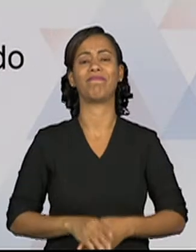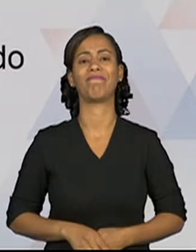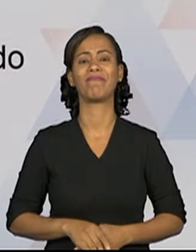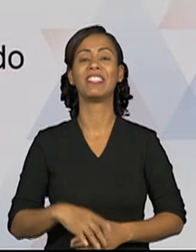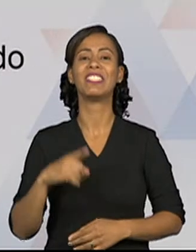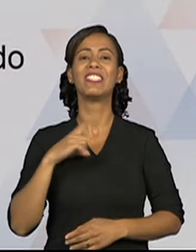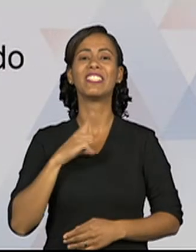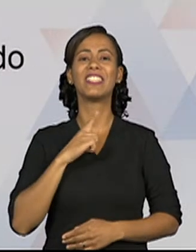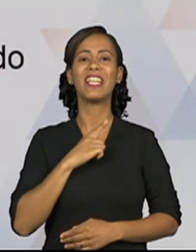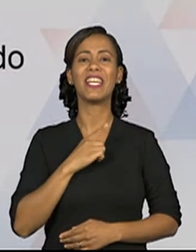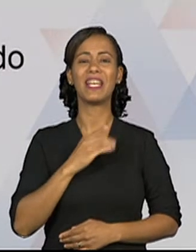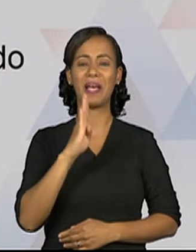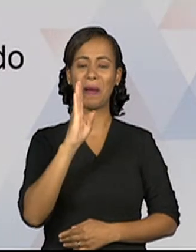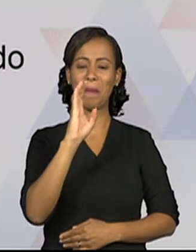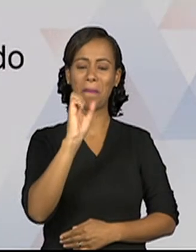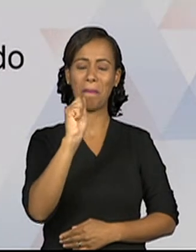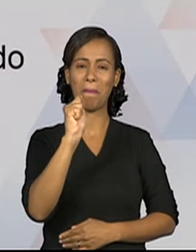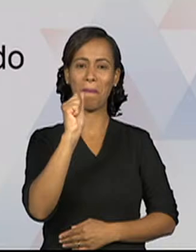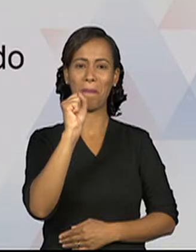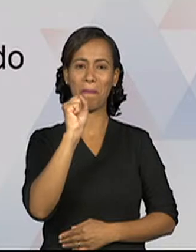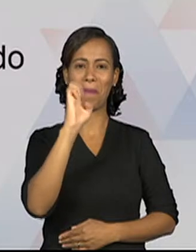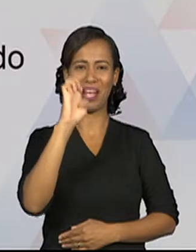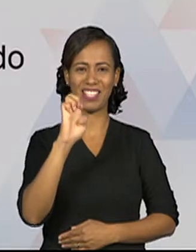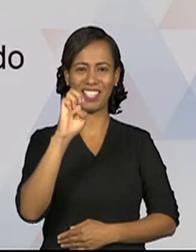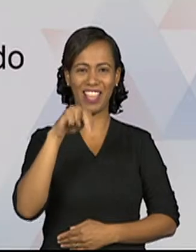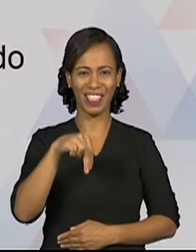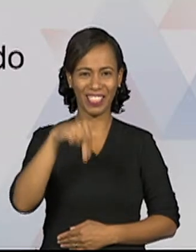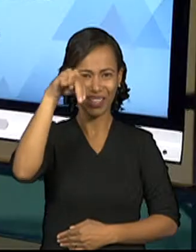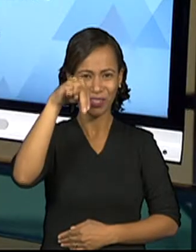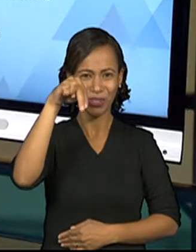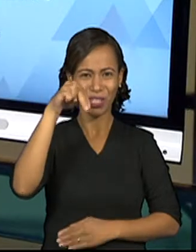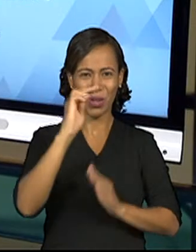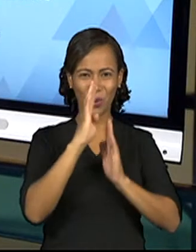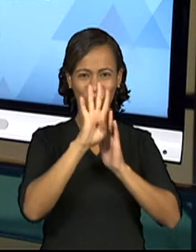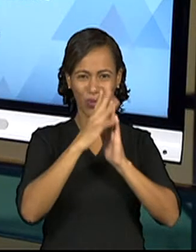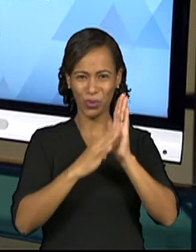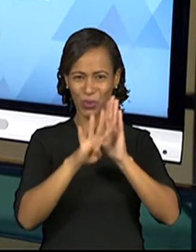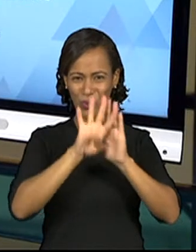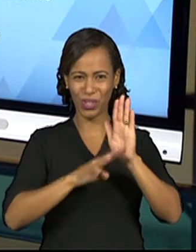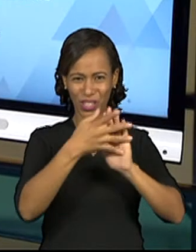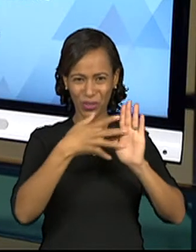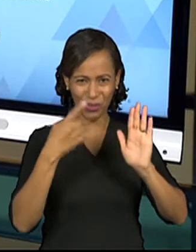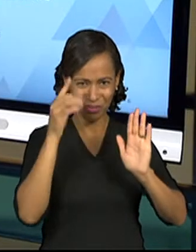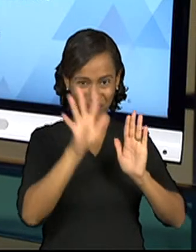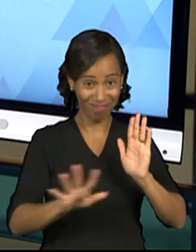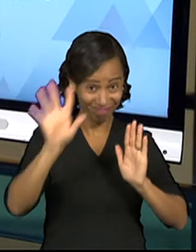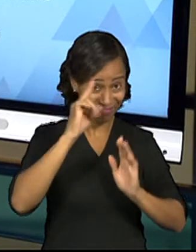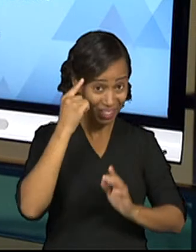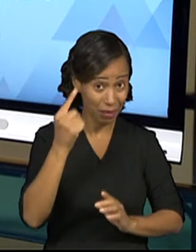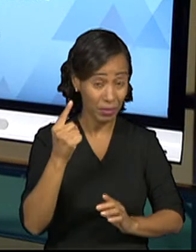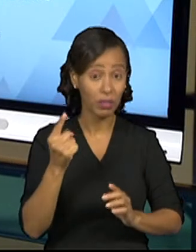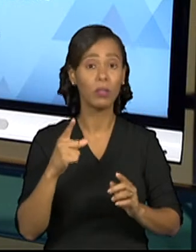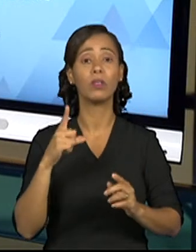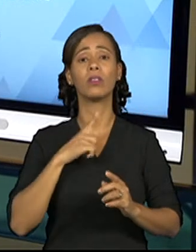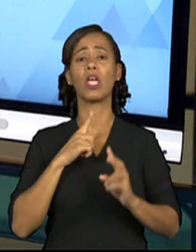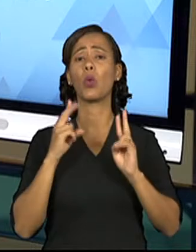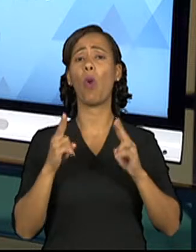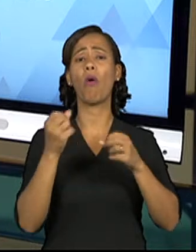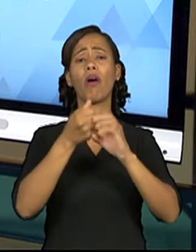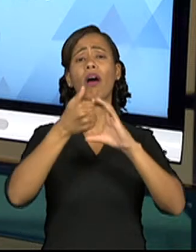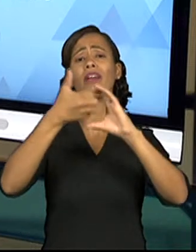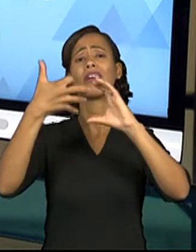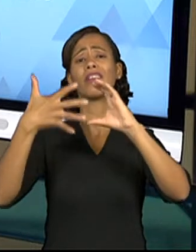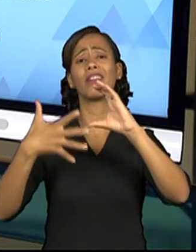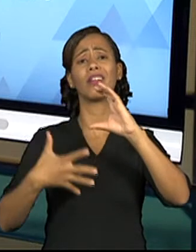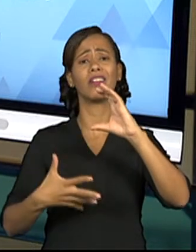Nacional Comum Curricular, que ela foi aprovada recentemente, e ela apresenta características que, aos